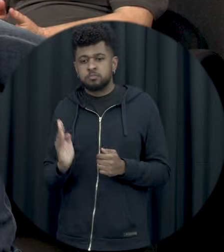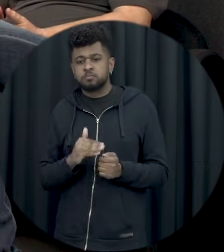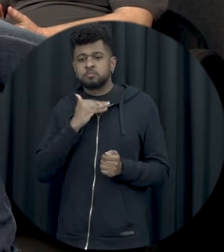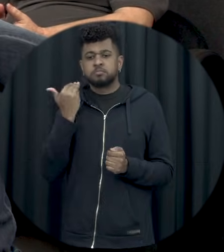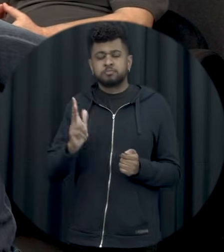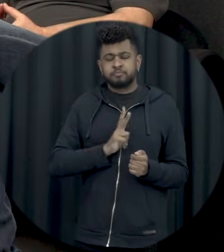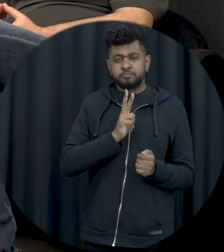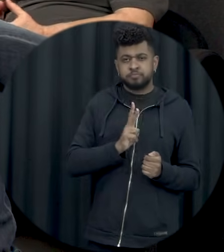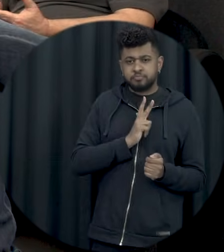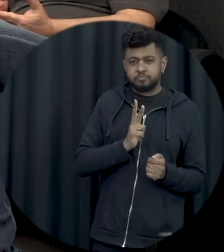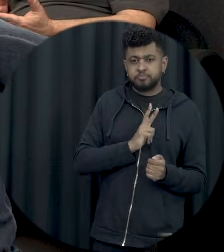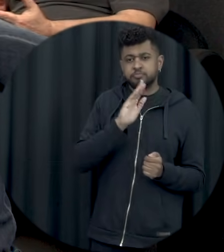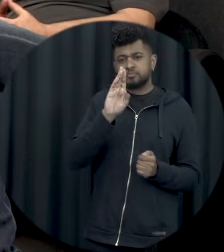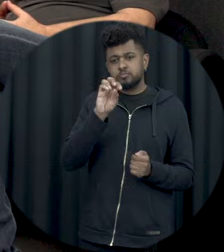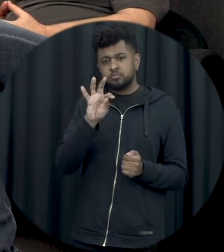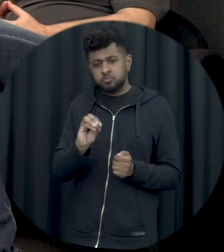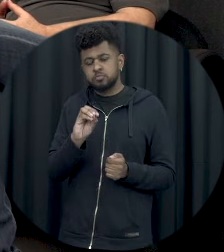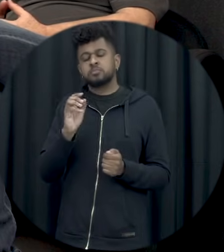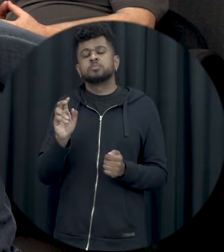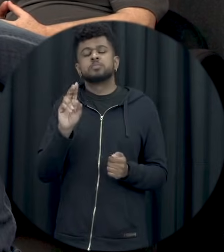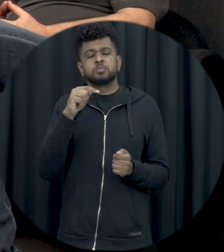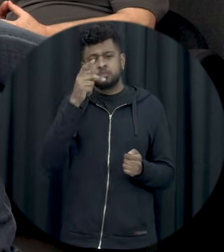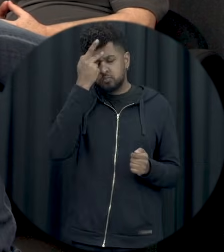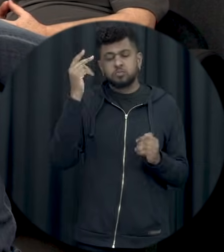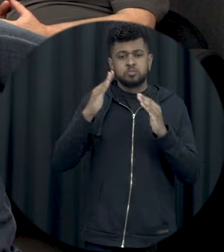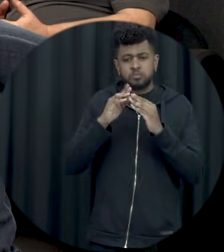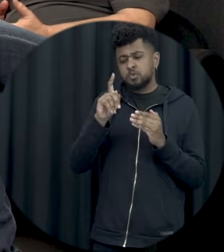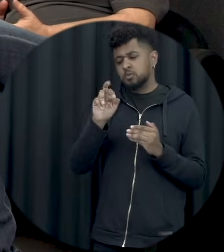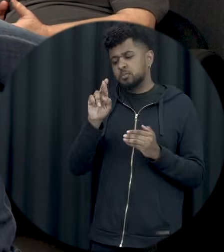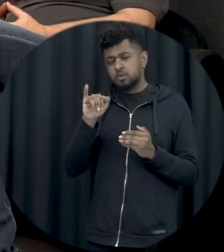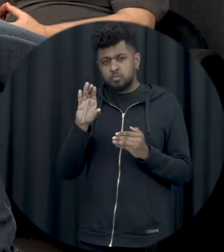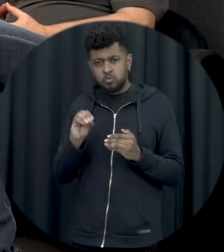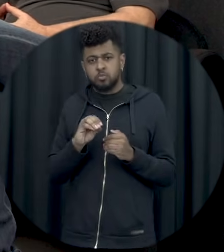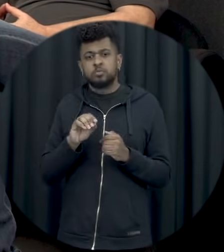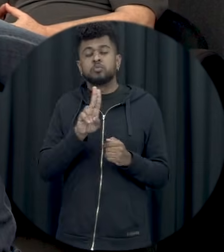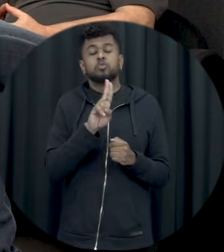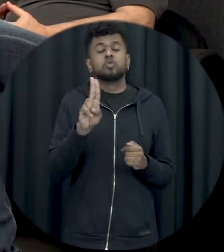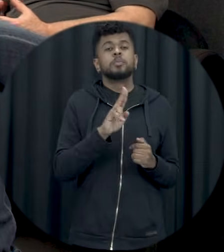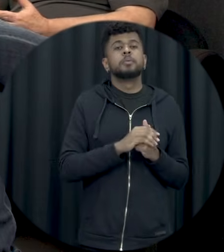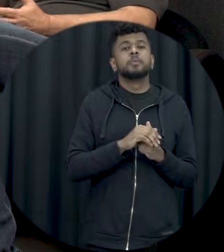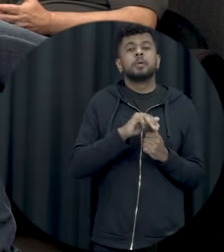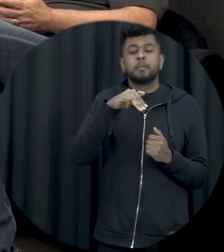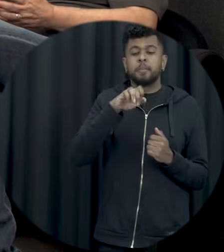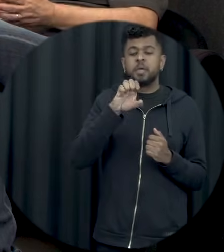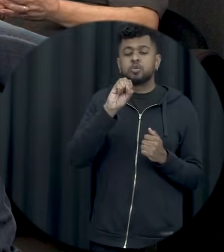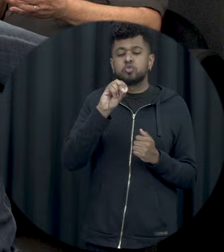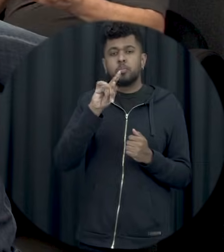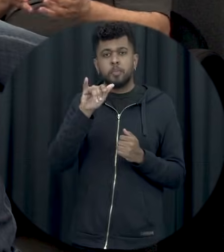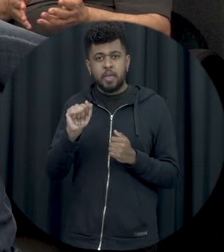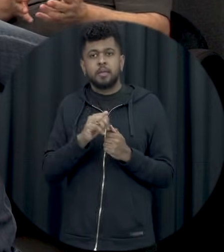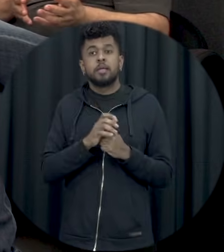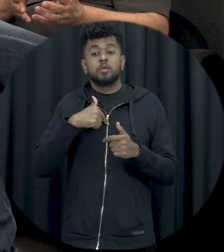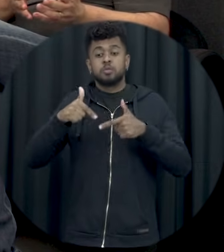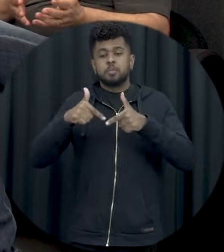Teixeira. O poema se chama, ele morou em Pernambuco, o poema se chama Prosopopeia, e que eu trabalho a partir da história